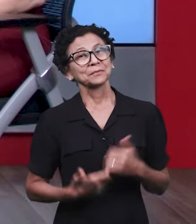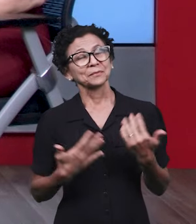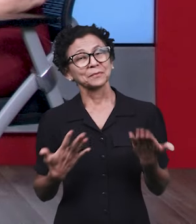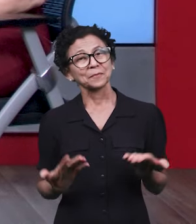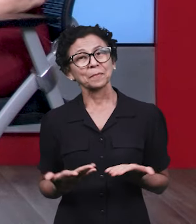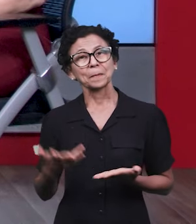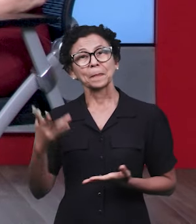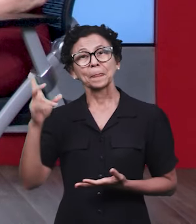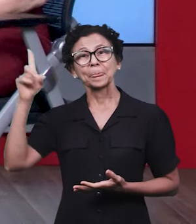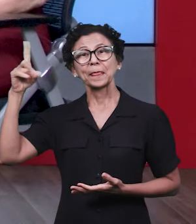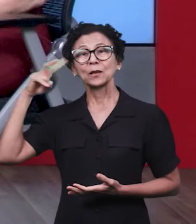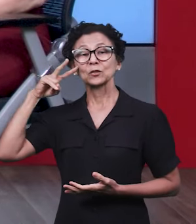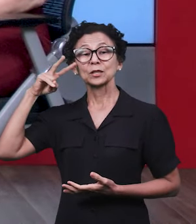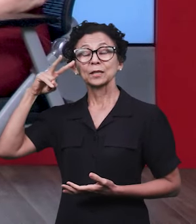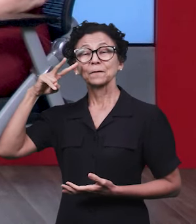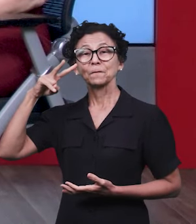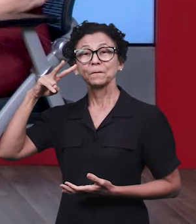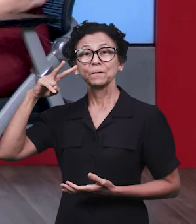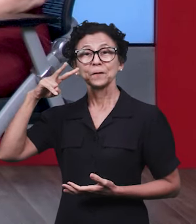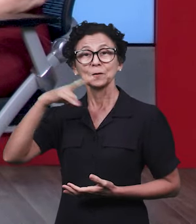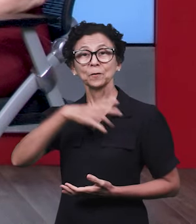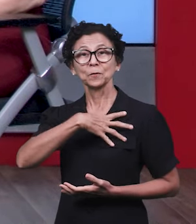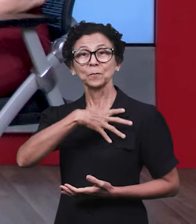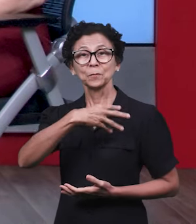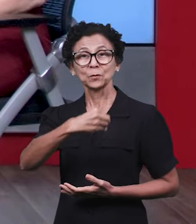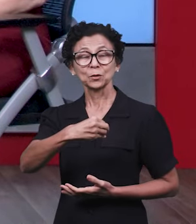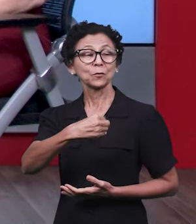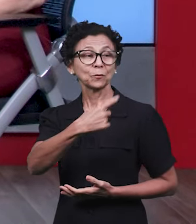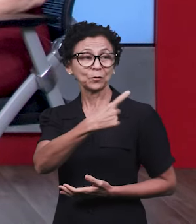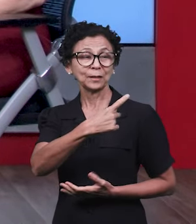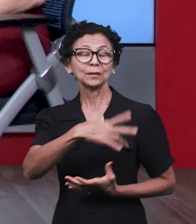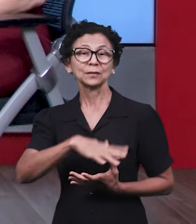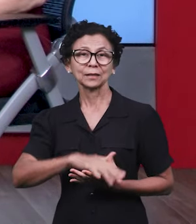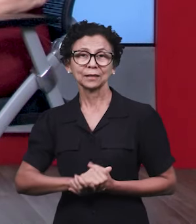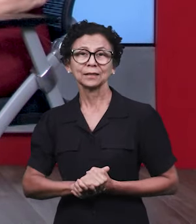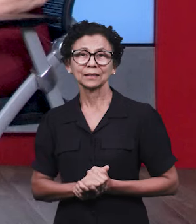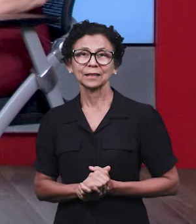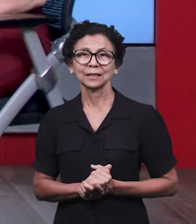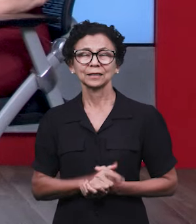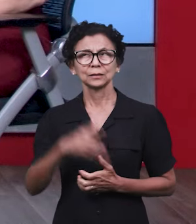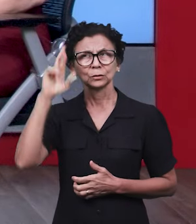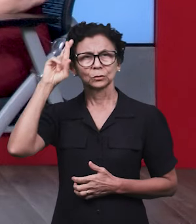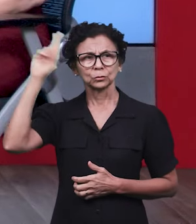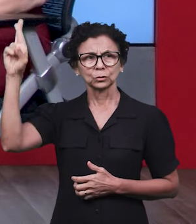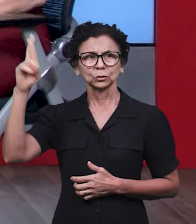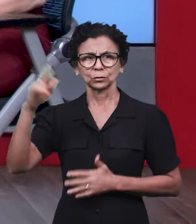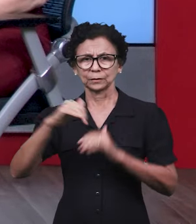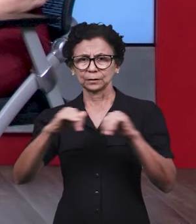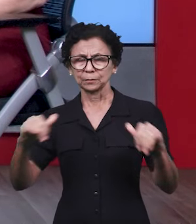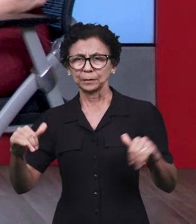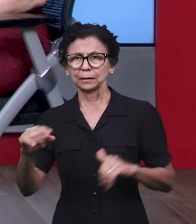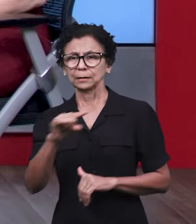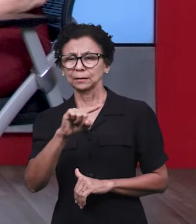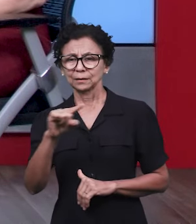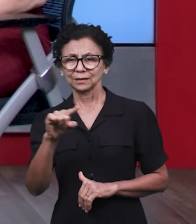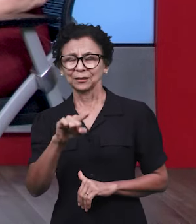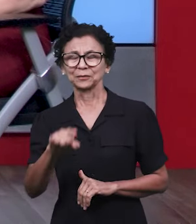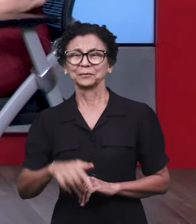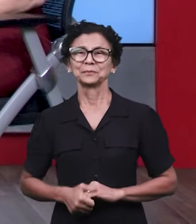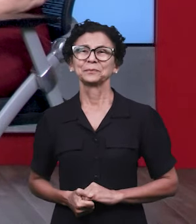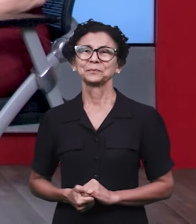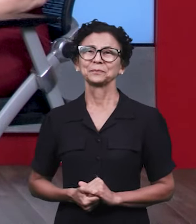minha igreja. O seu lugar é no meio dos meus jovens. O seu lugar não é isolado, não é separado. mas é estar junto, porque o Senhor ele não faz